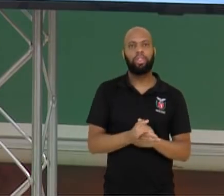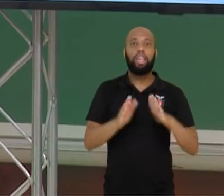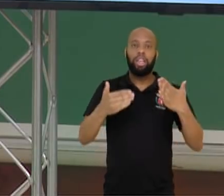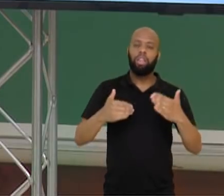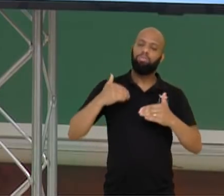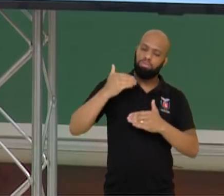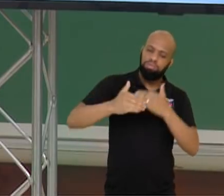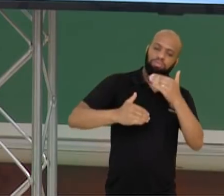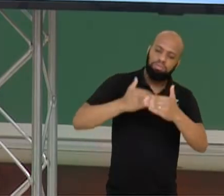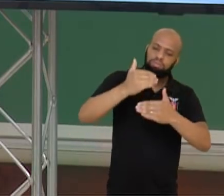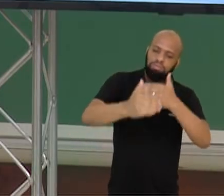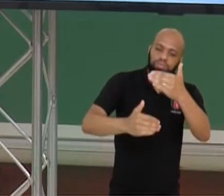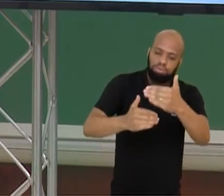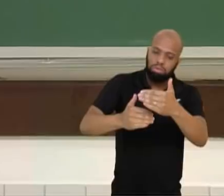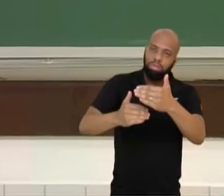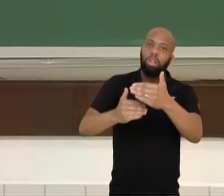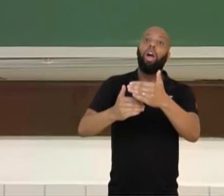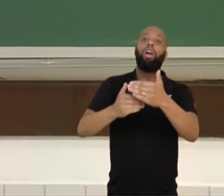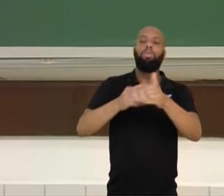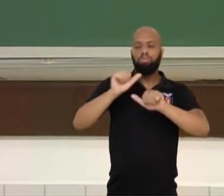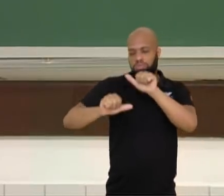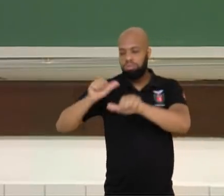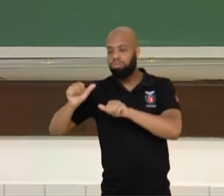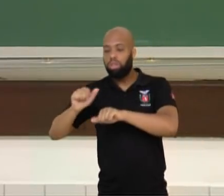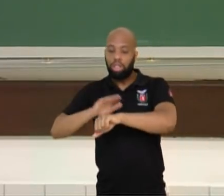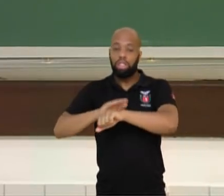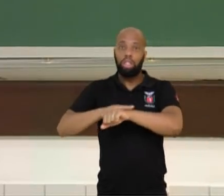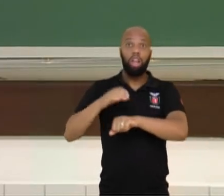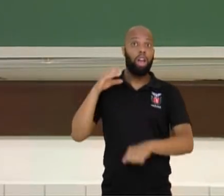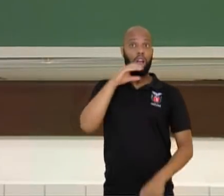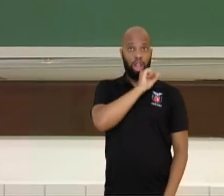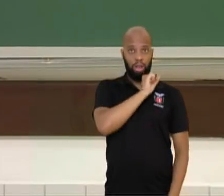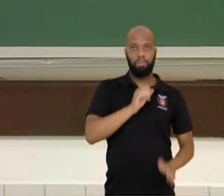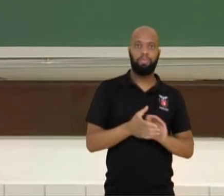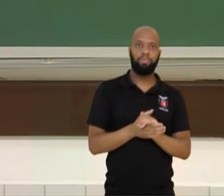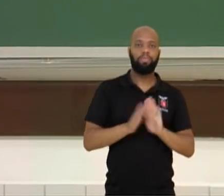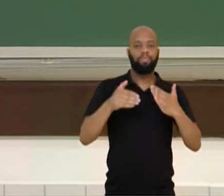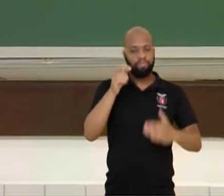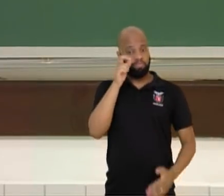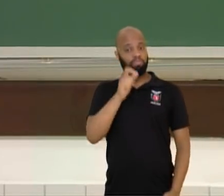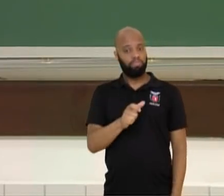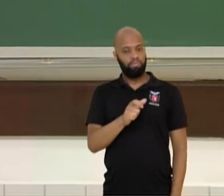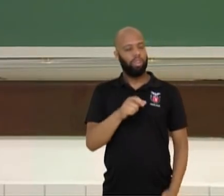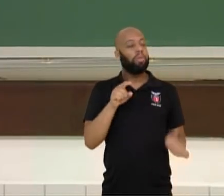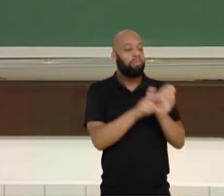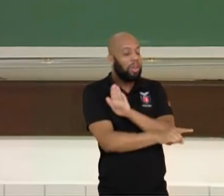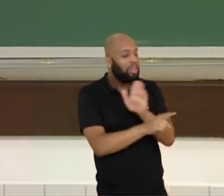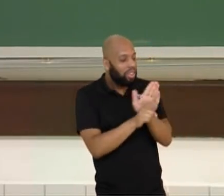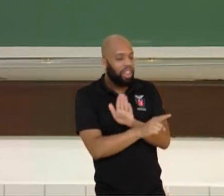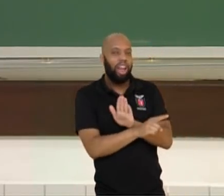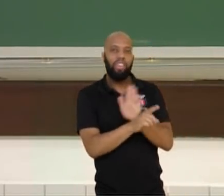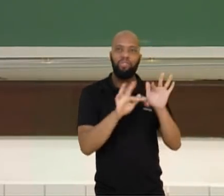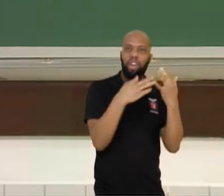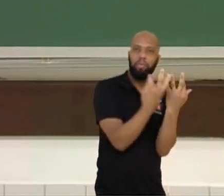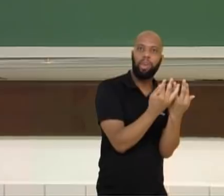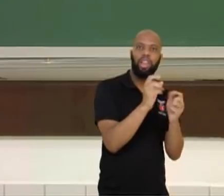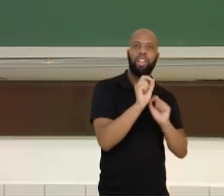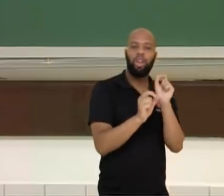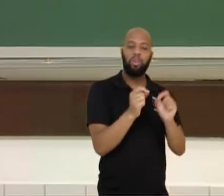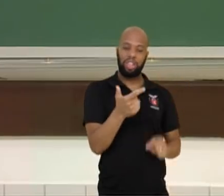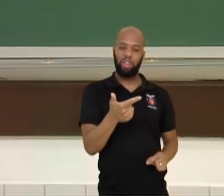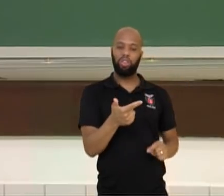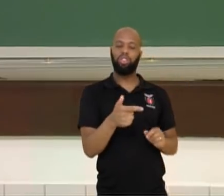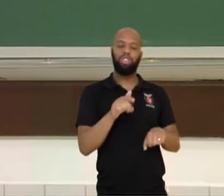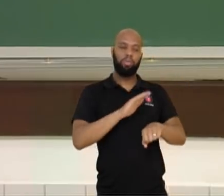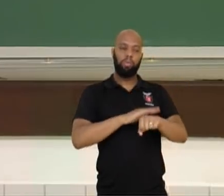conforme foi passando o tempo, isso mudou de uma forma até relativamente rápida. Então é interessante a gente escutar as histórias deles para vocês verem tanto de coisa que não tinha